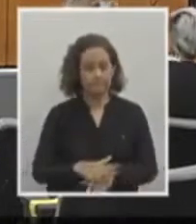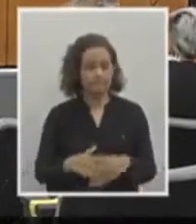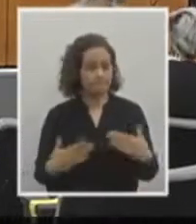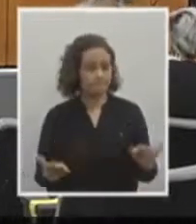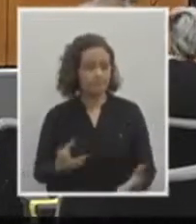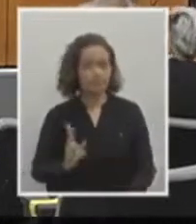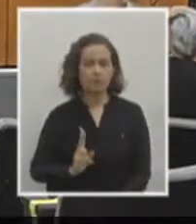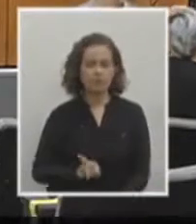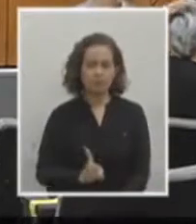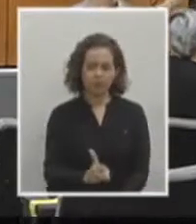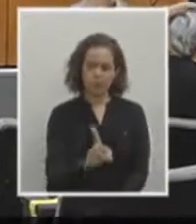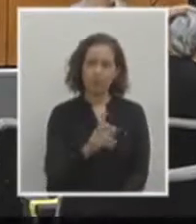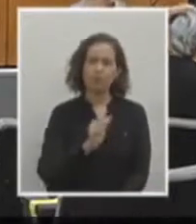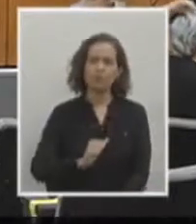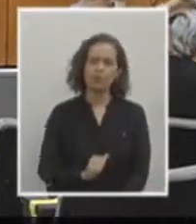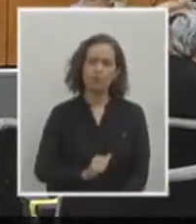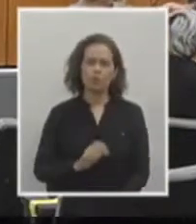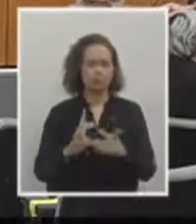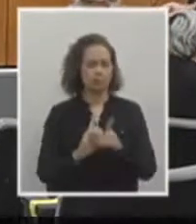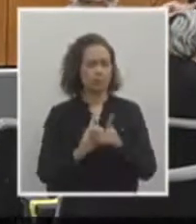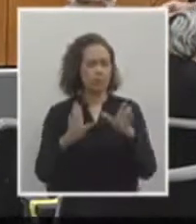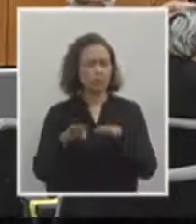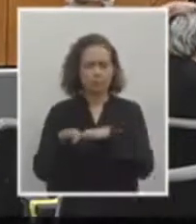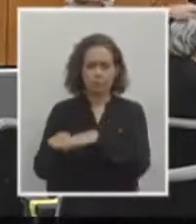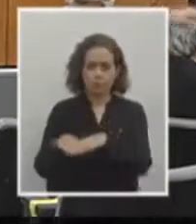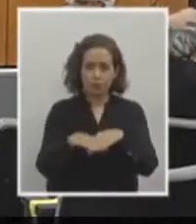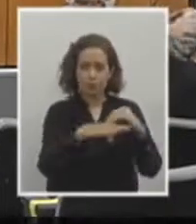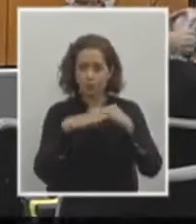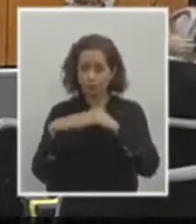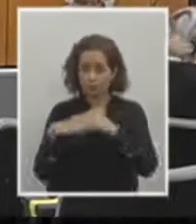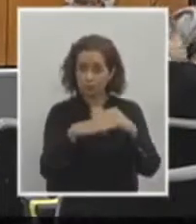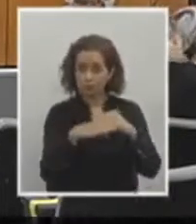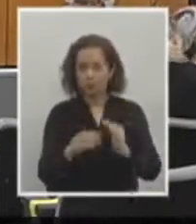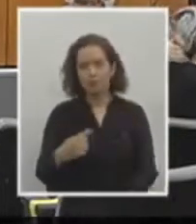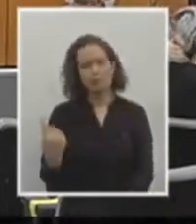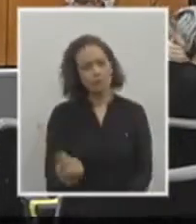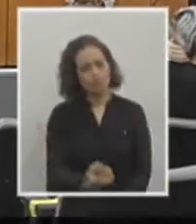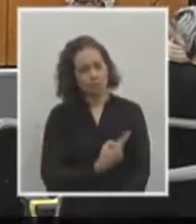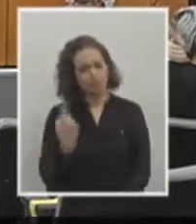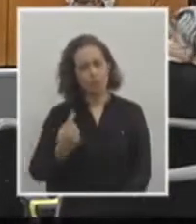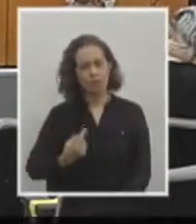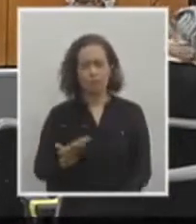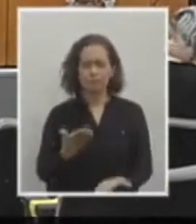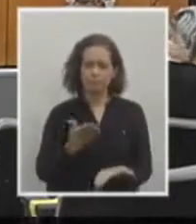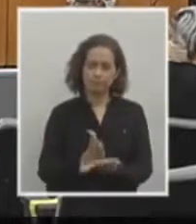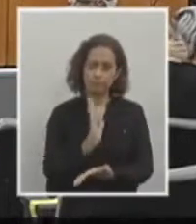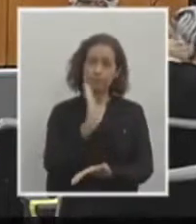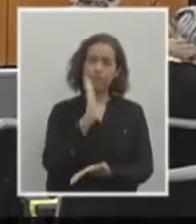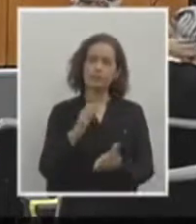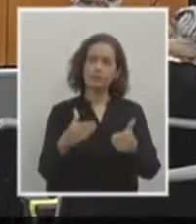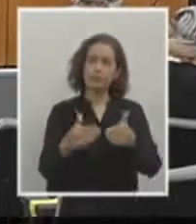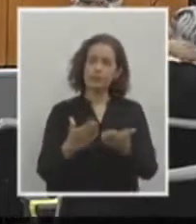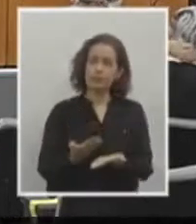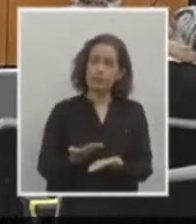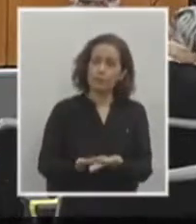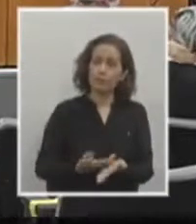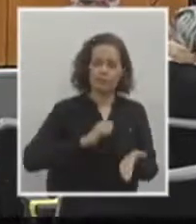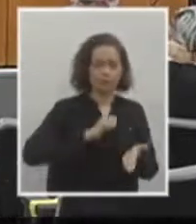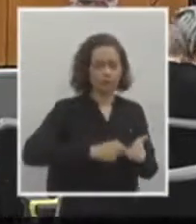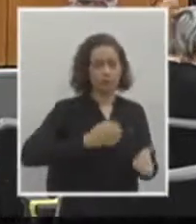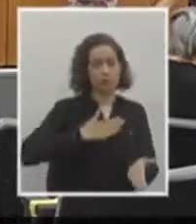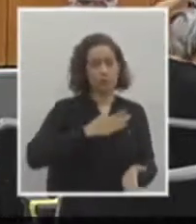tenha o mesmo tom democrático e a mesma voz, nós, então, estamos aprovando esse requerimento assinado por mim, presidente